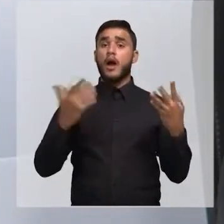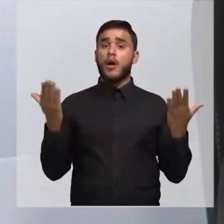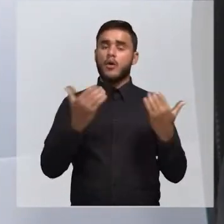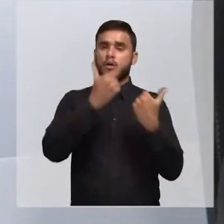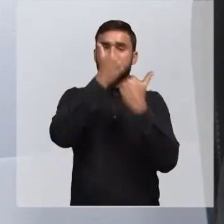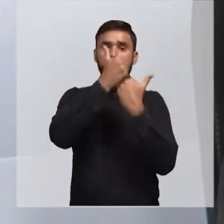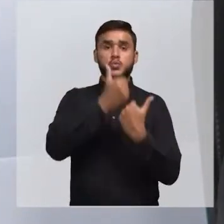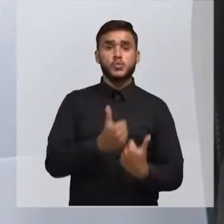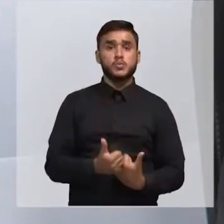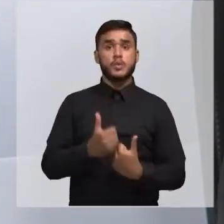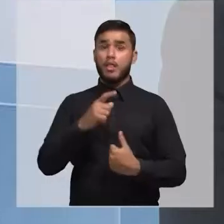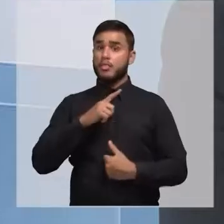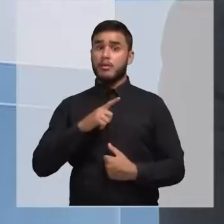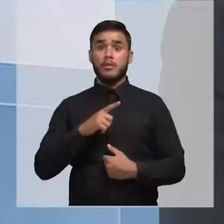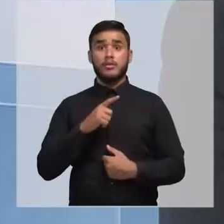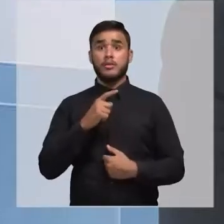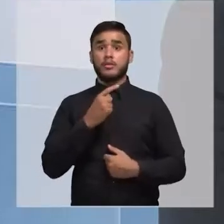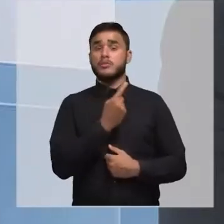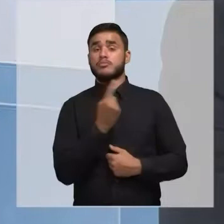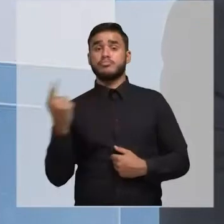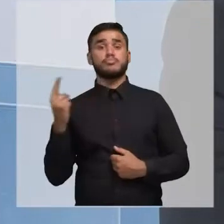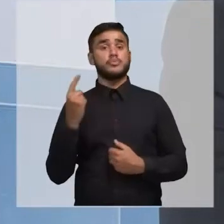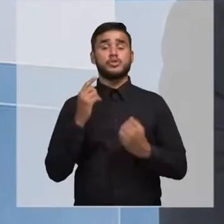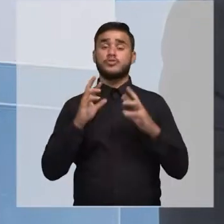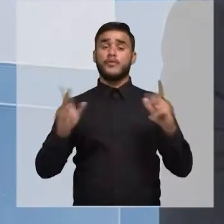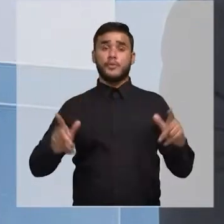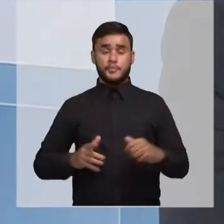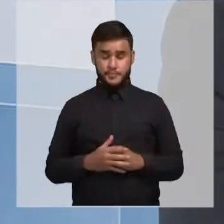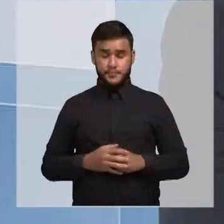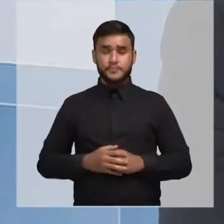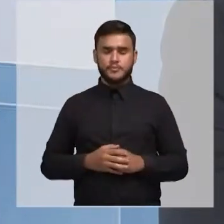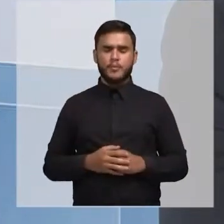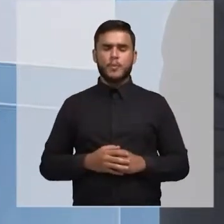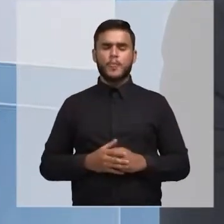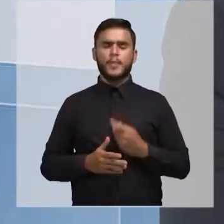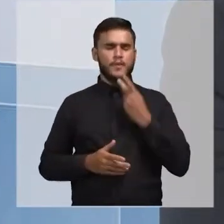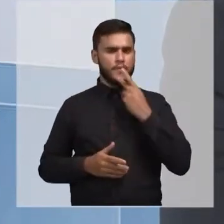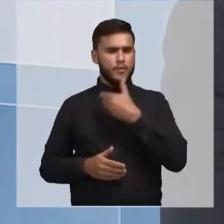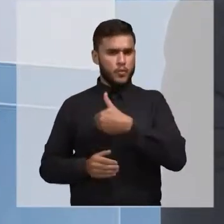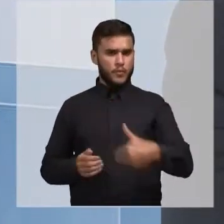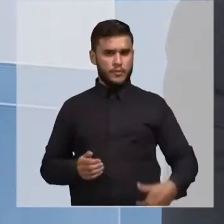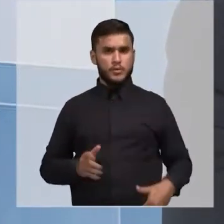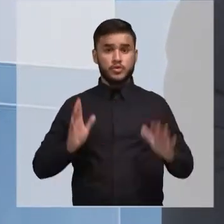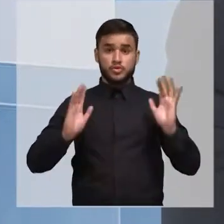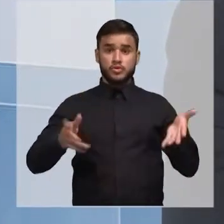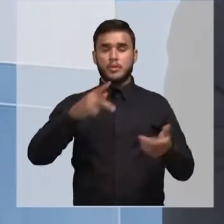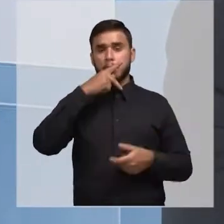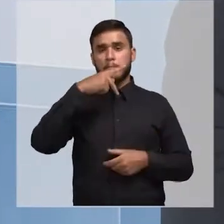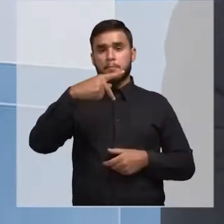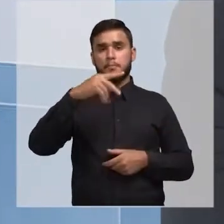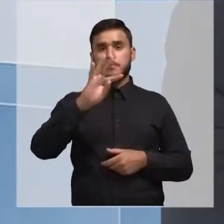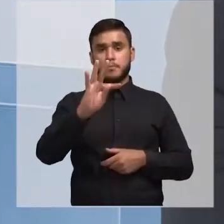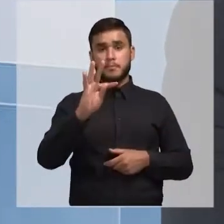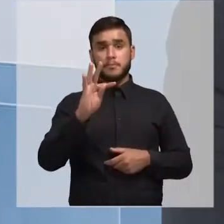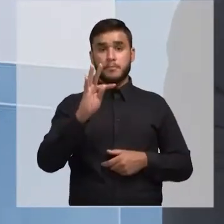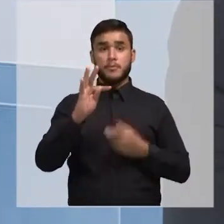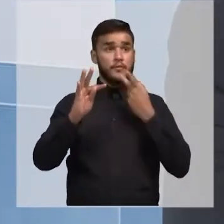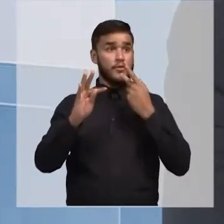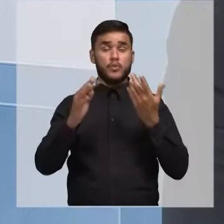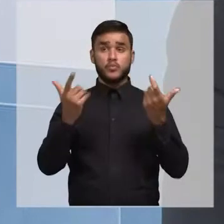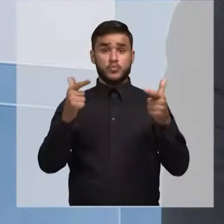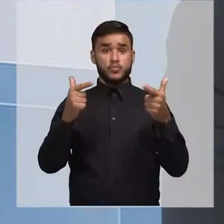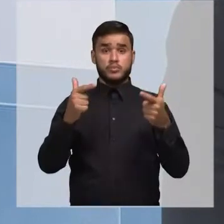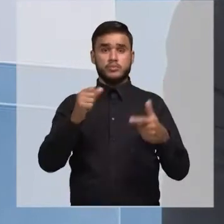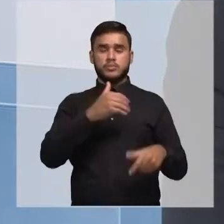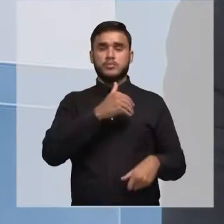Deixa eu lhe dizer uma coisa. O governador, que é o cargo mais importante, já é do PT. Então, ele não tem direito a mais nada. O vice